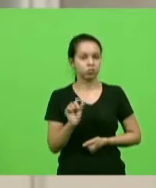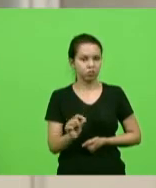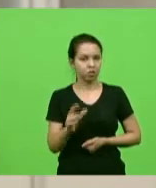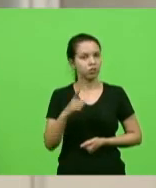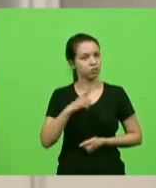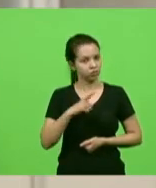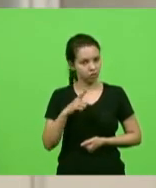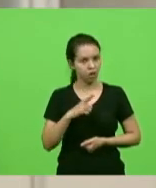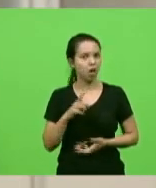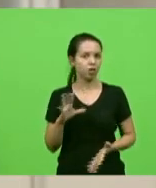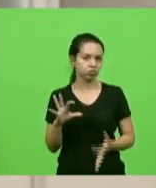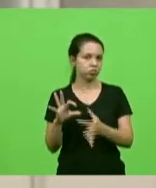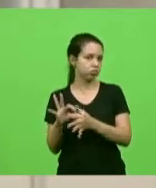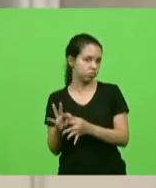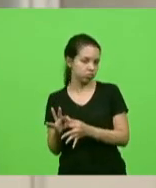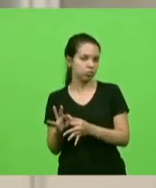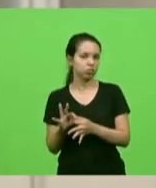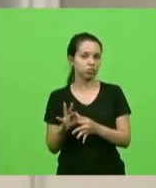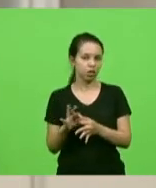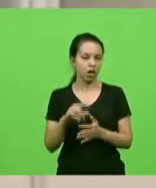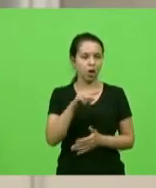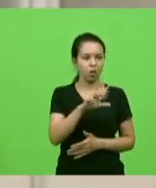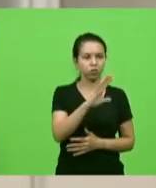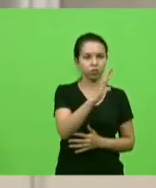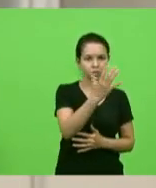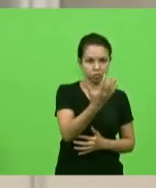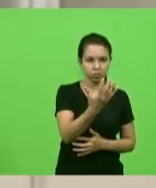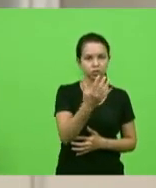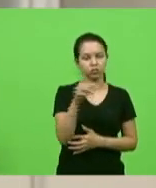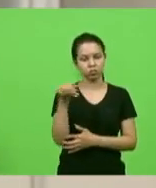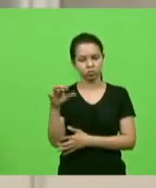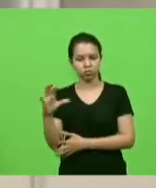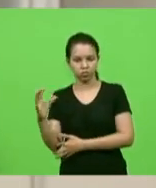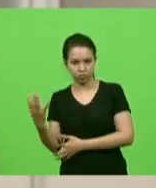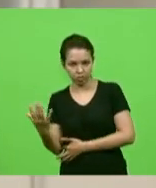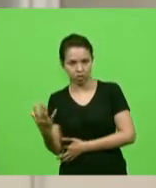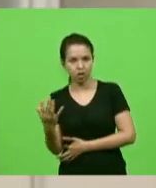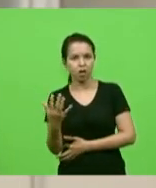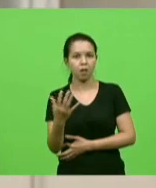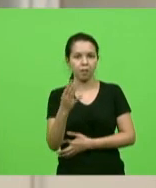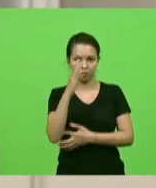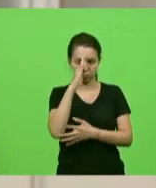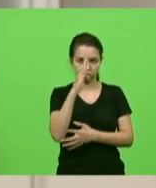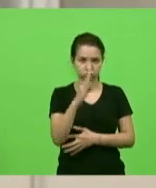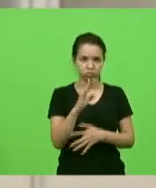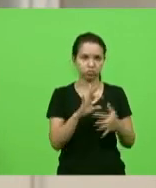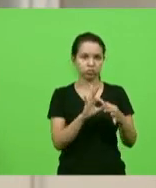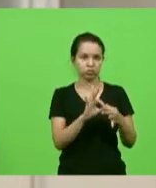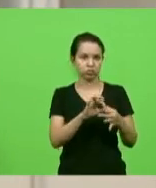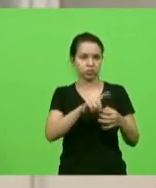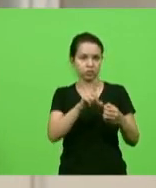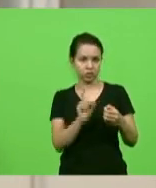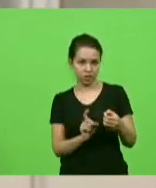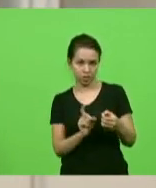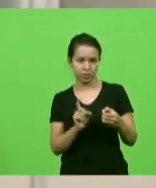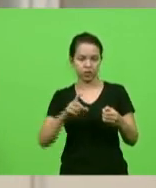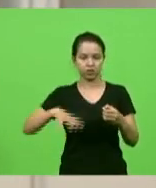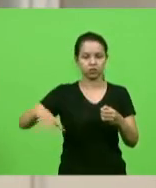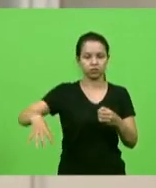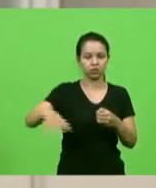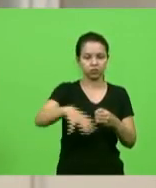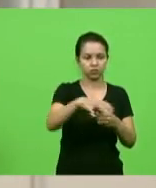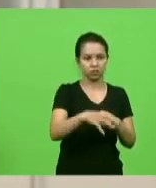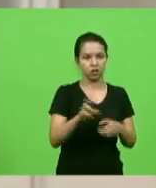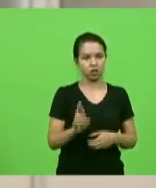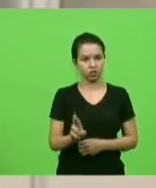correlação entre os fatos de Lycra o princípio da independência das instâncias de